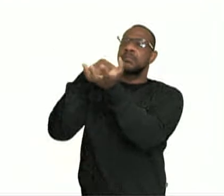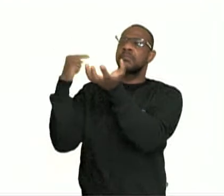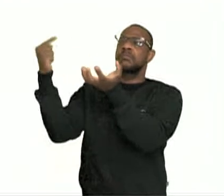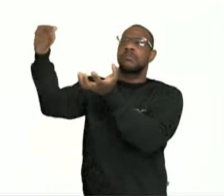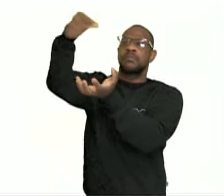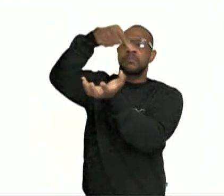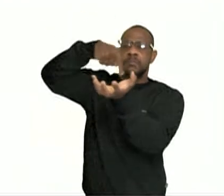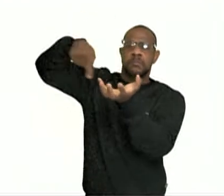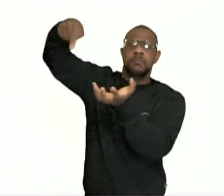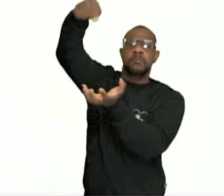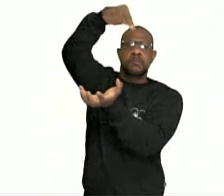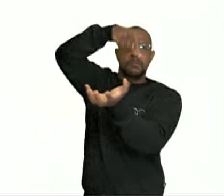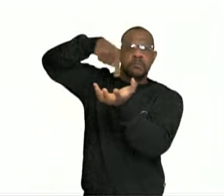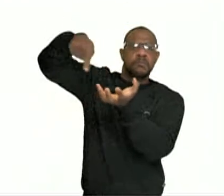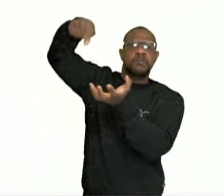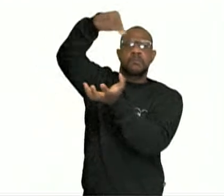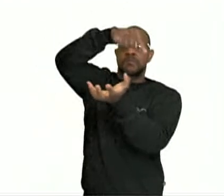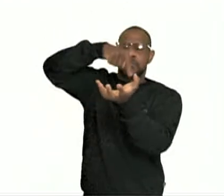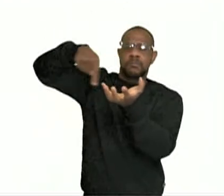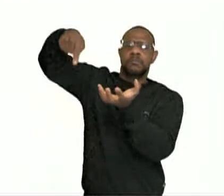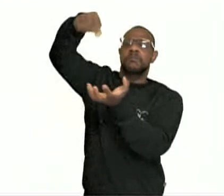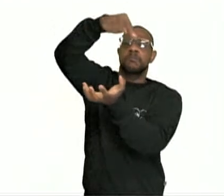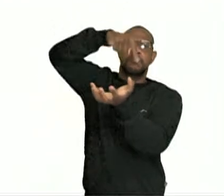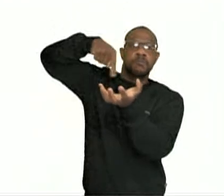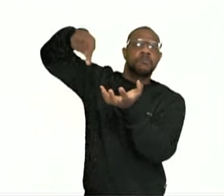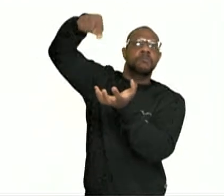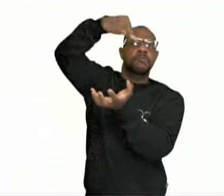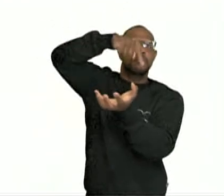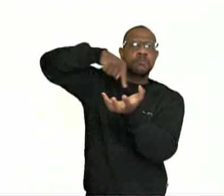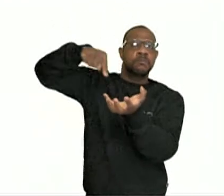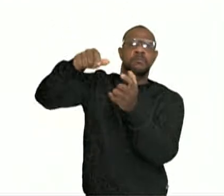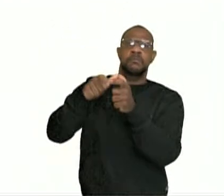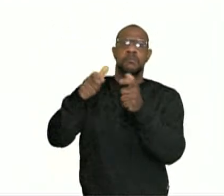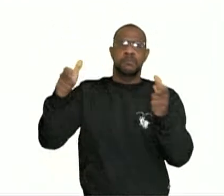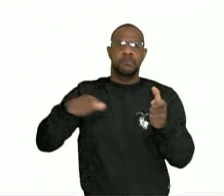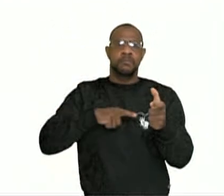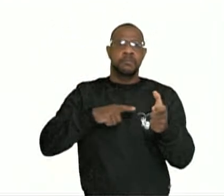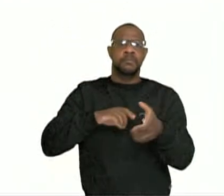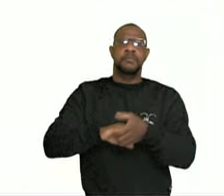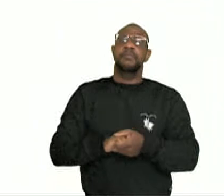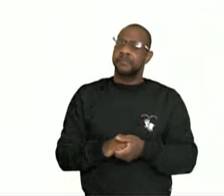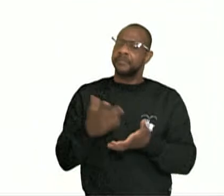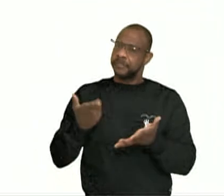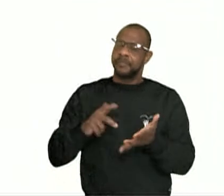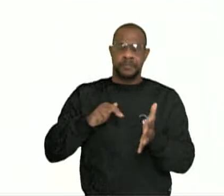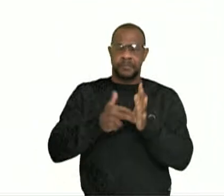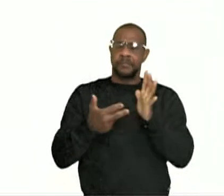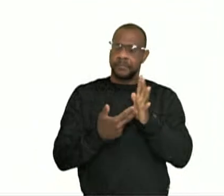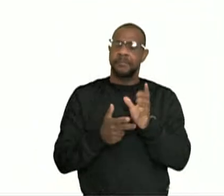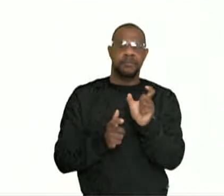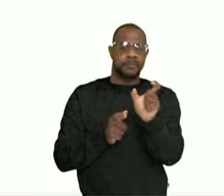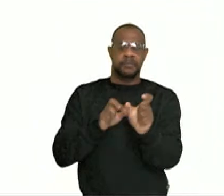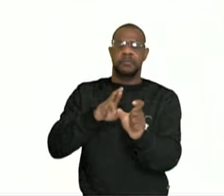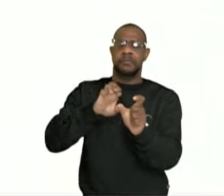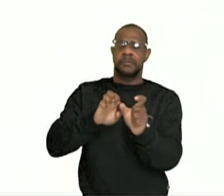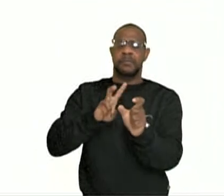outro astro, né, que rodeia esse astro aí maior. Então aqui para a astronomia o significado da